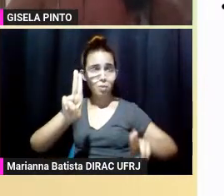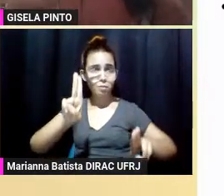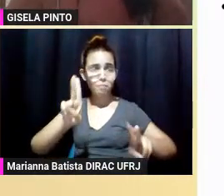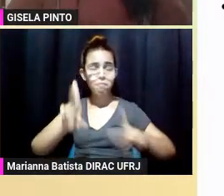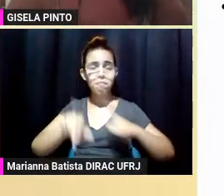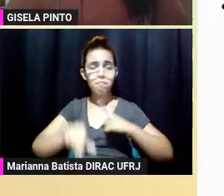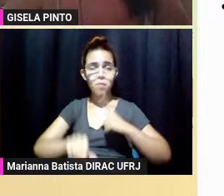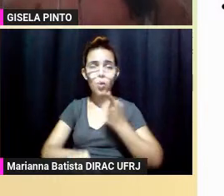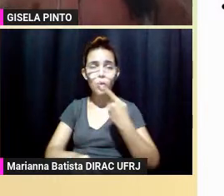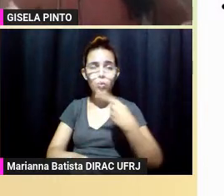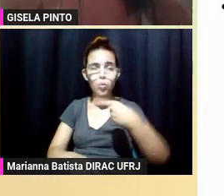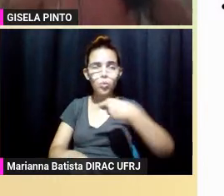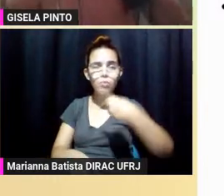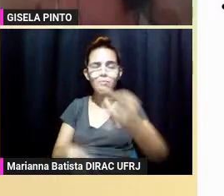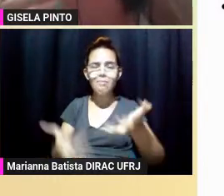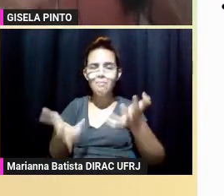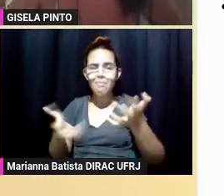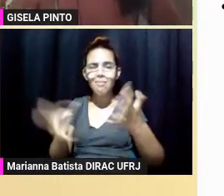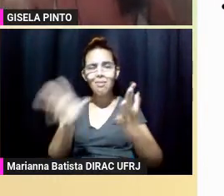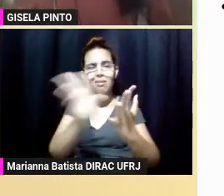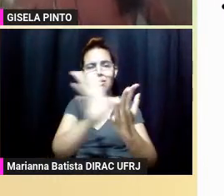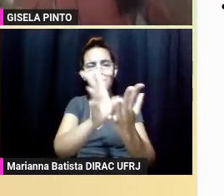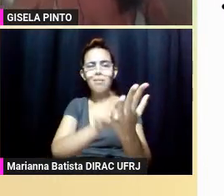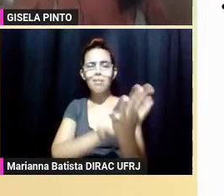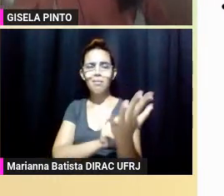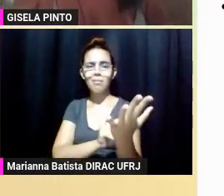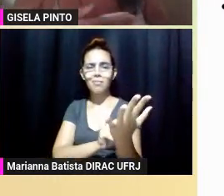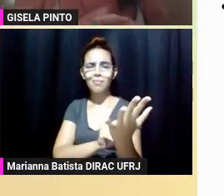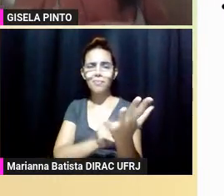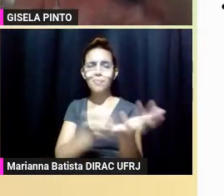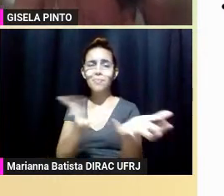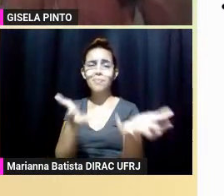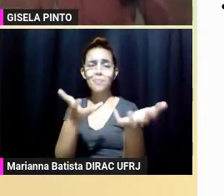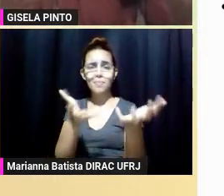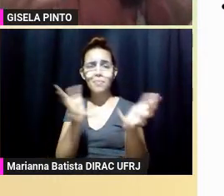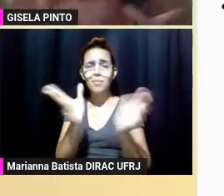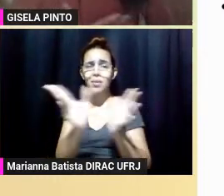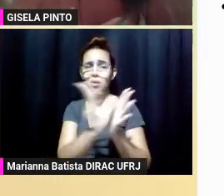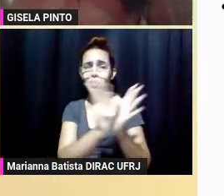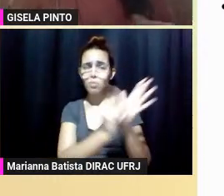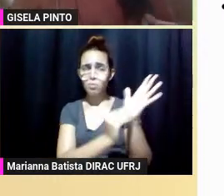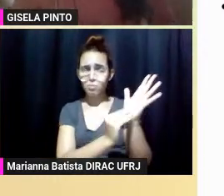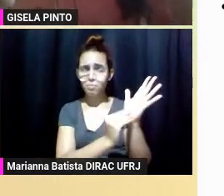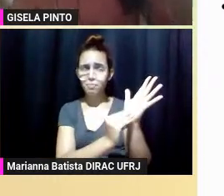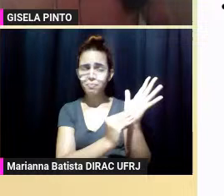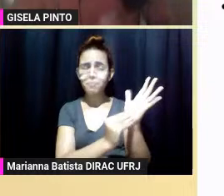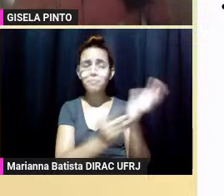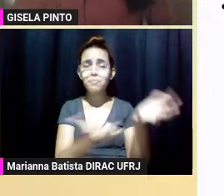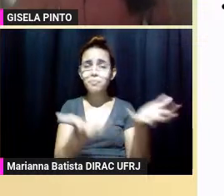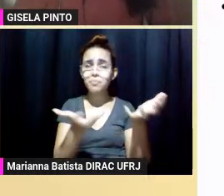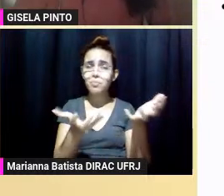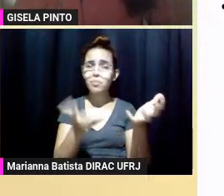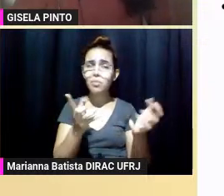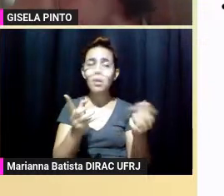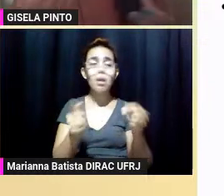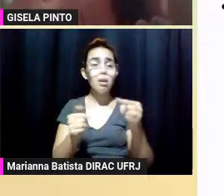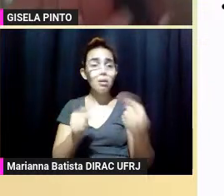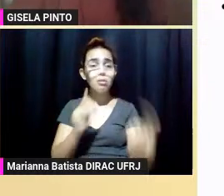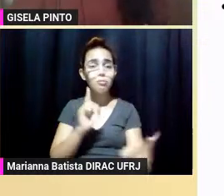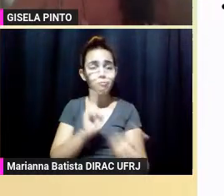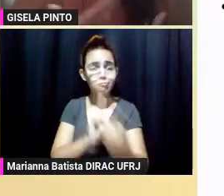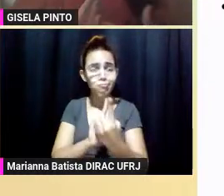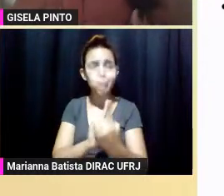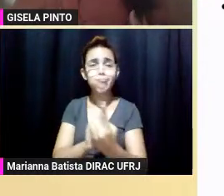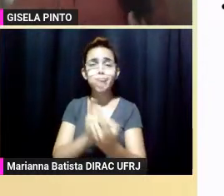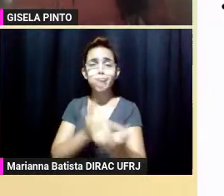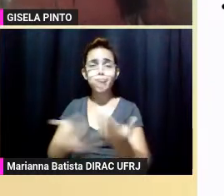e consegue seguir adiante e encontrar nelas essa inspiração. A Cláudia, especificamente, foi minha orientadora